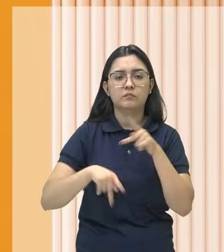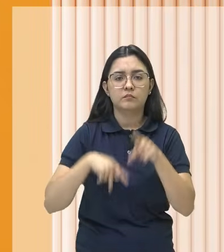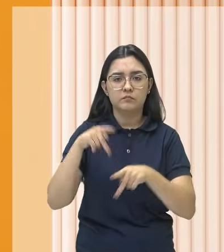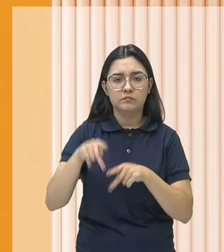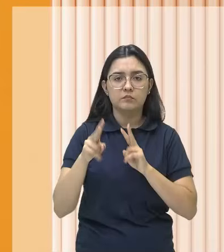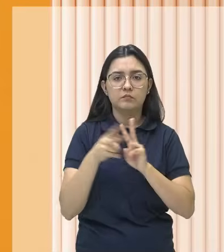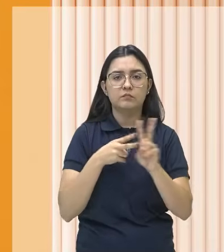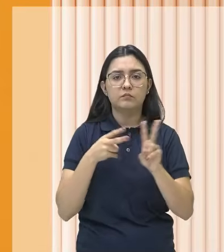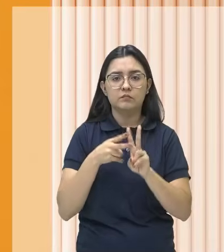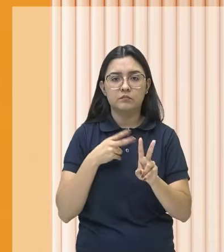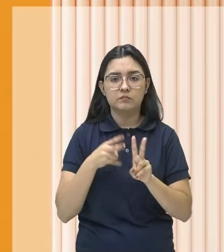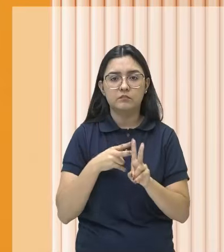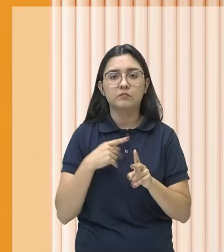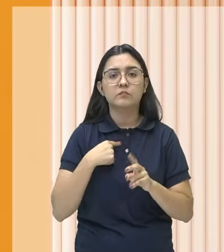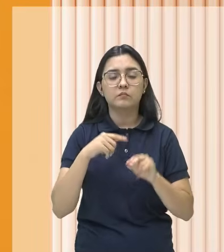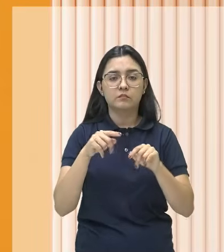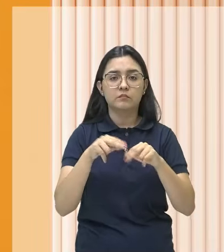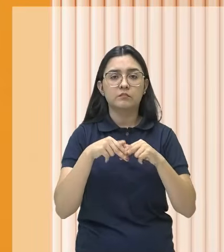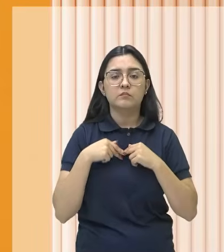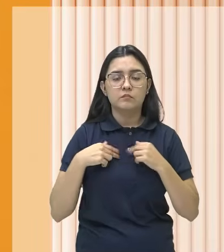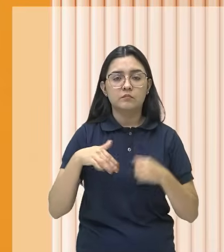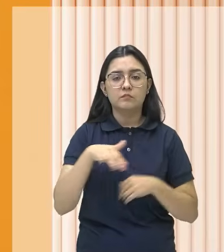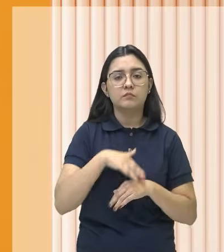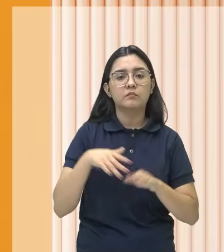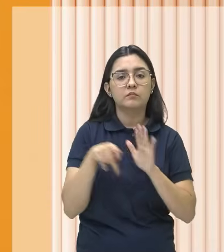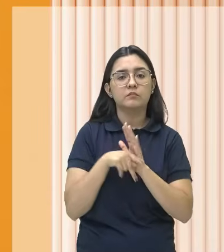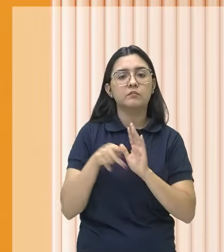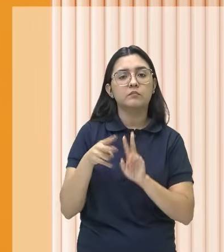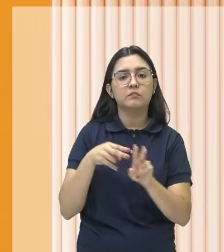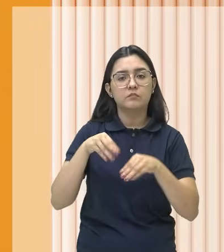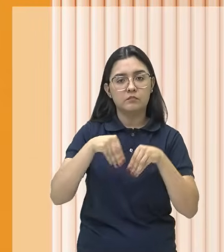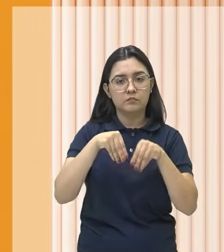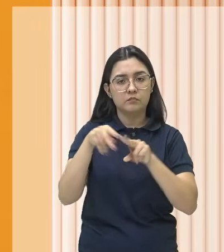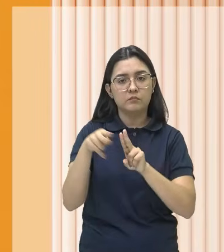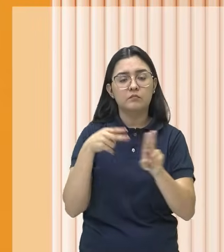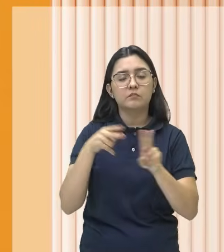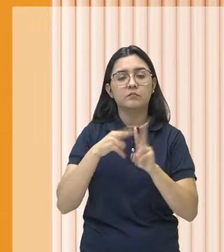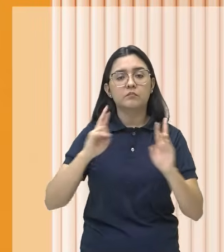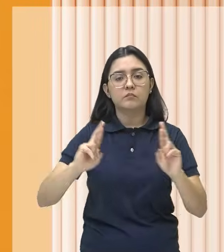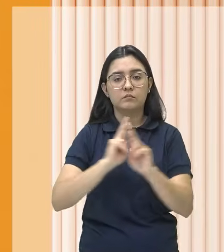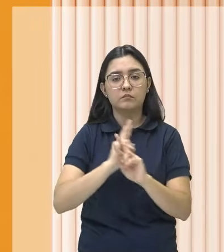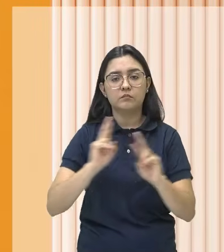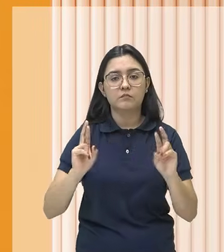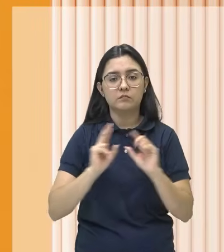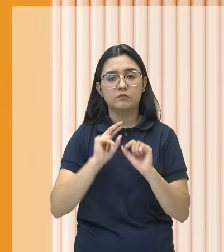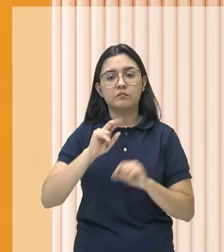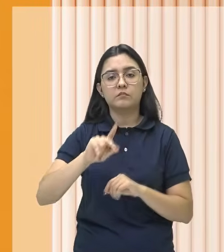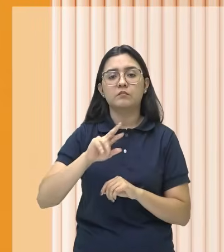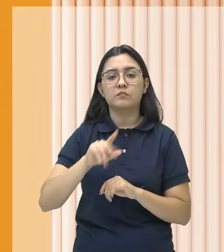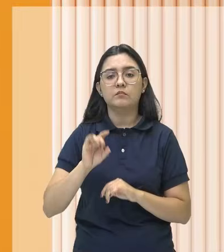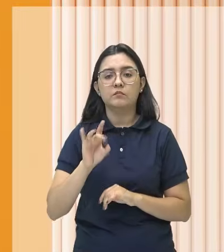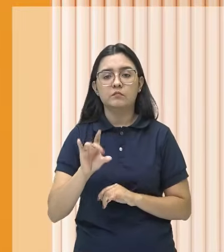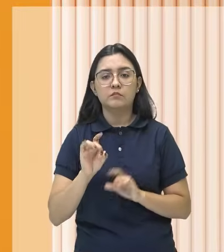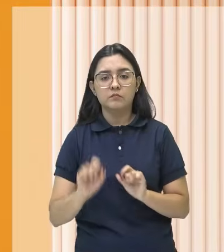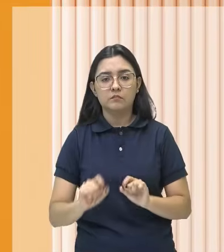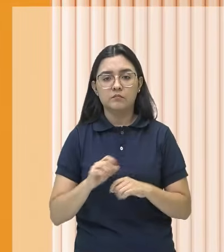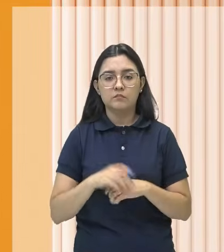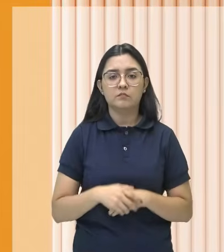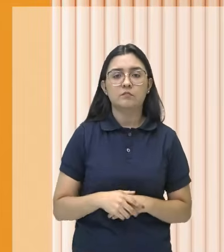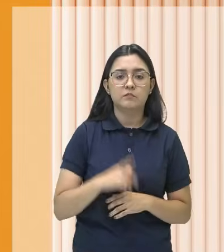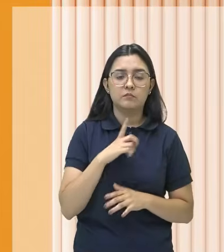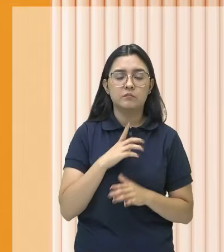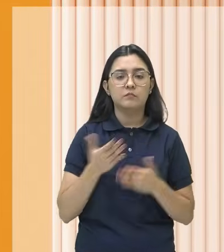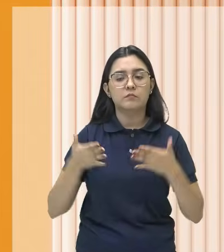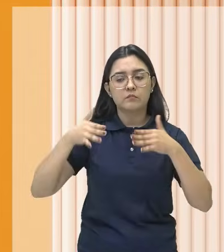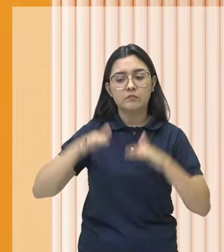indígenas. É por isso que a demarcação de terra indígena, está relacionada não só com se